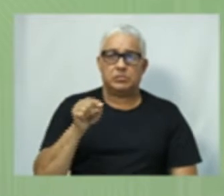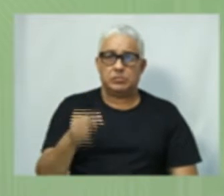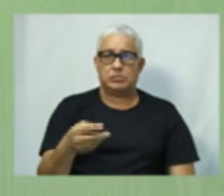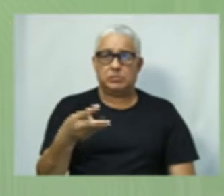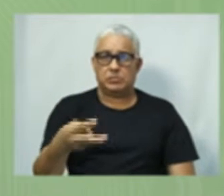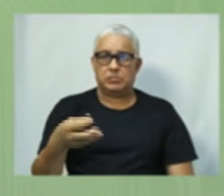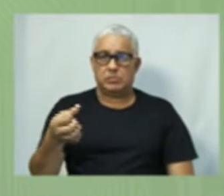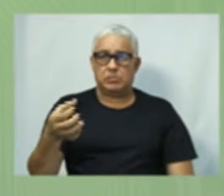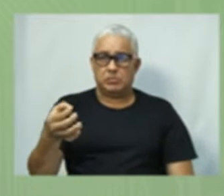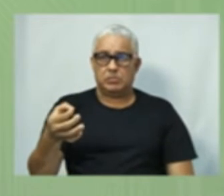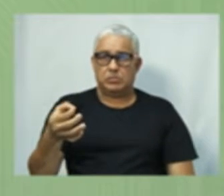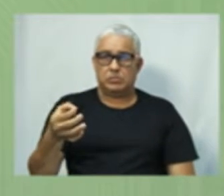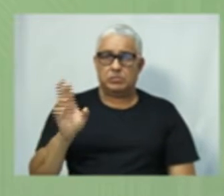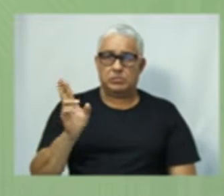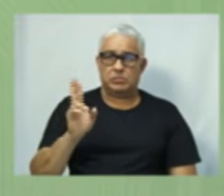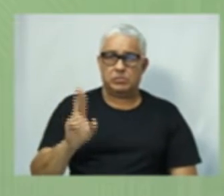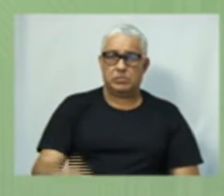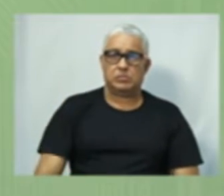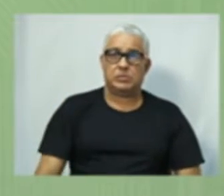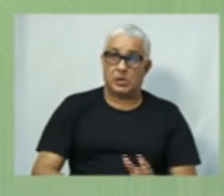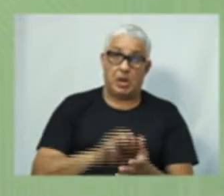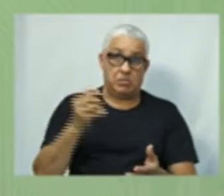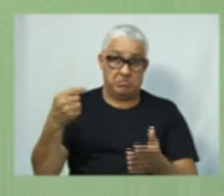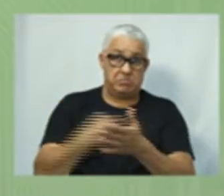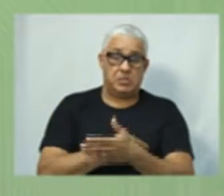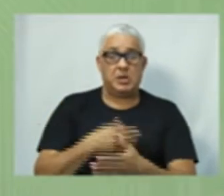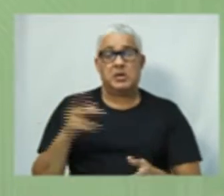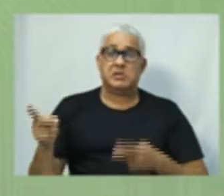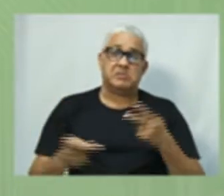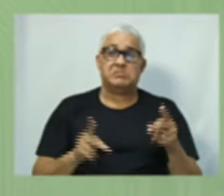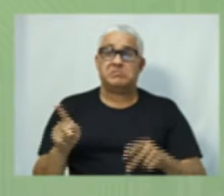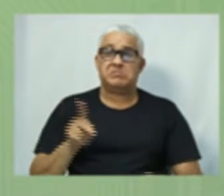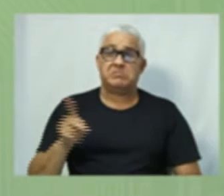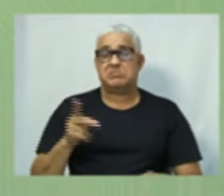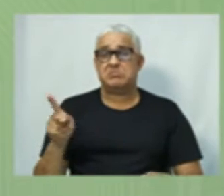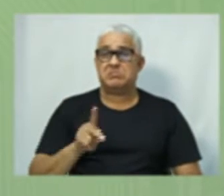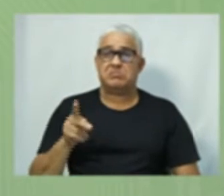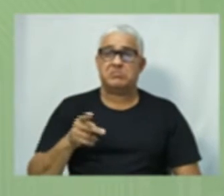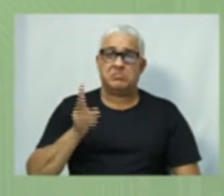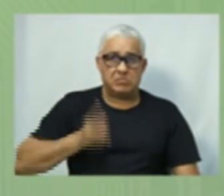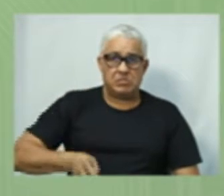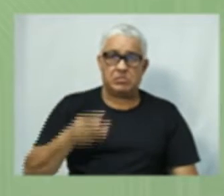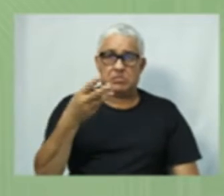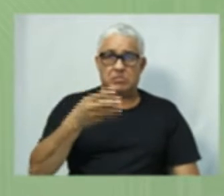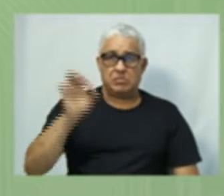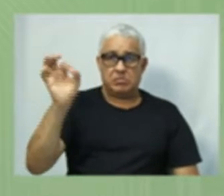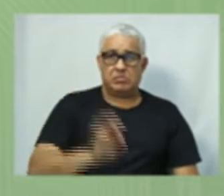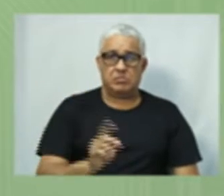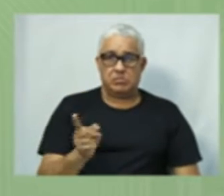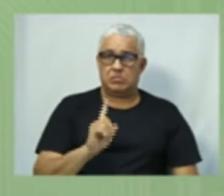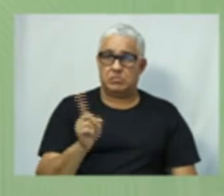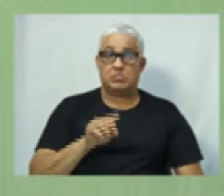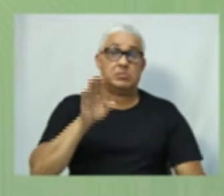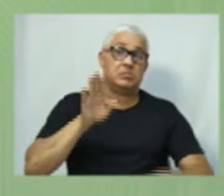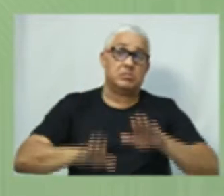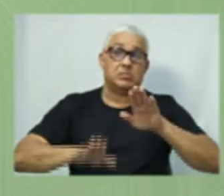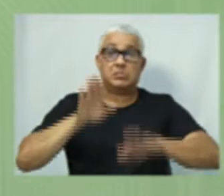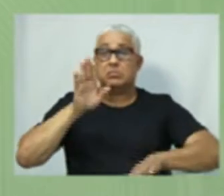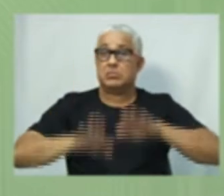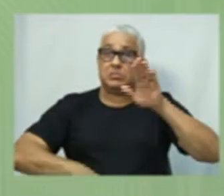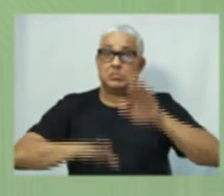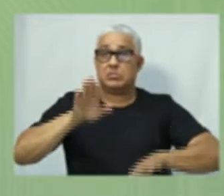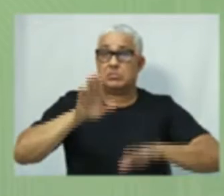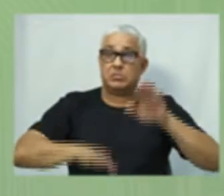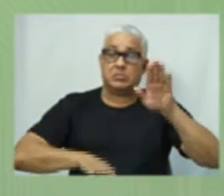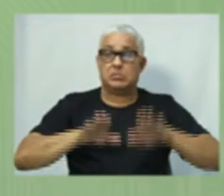33.360. Antes que alguém me pergunte, professor, o COFINS é sempre 3%? Não, vai depender da